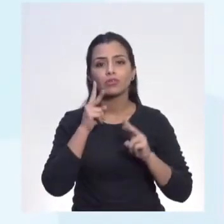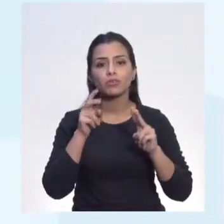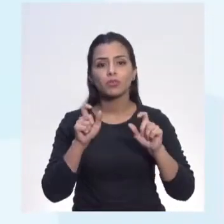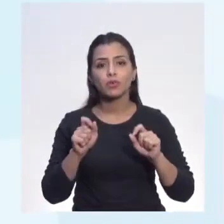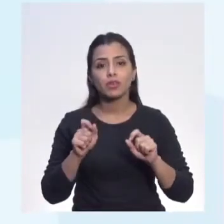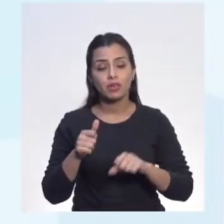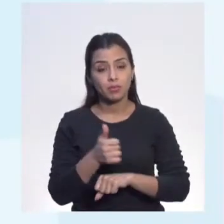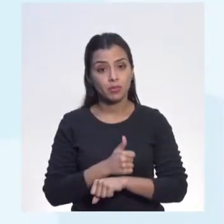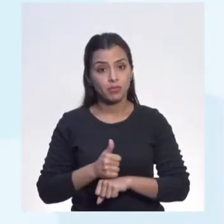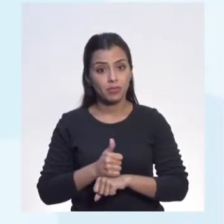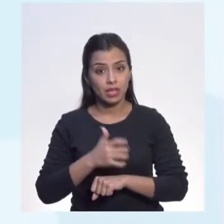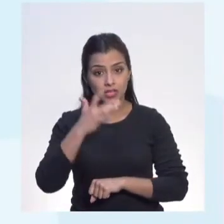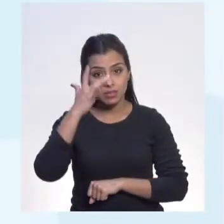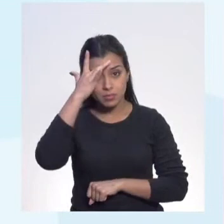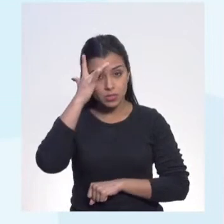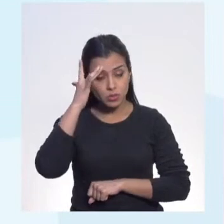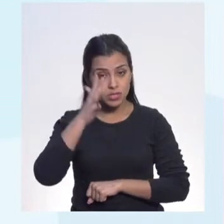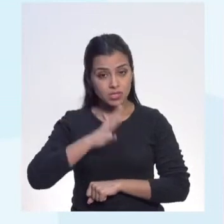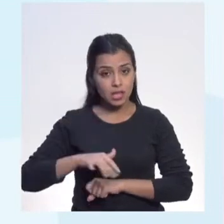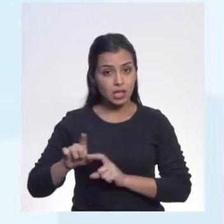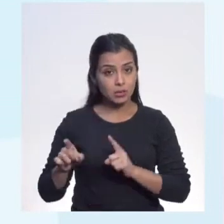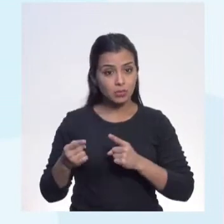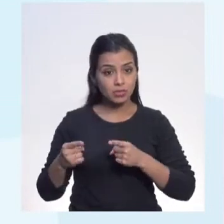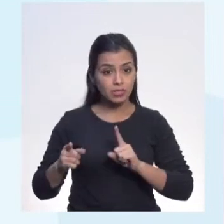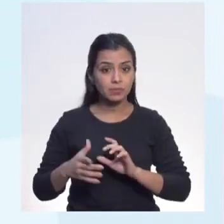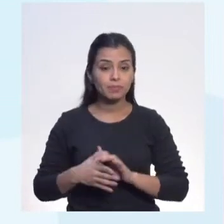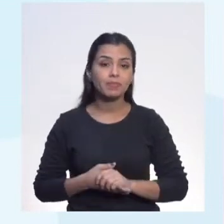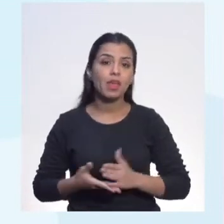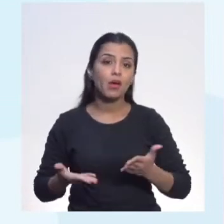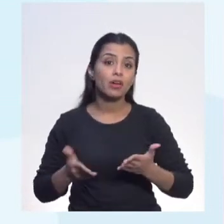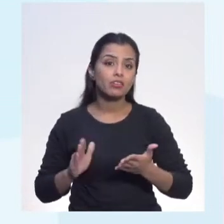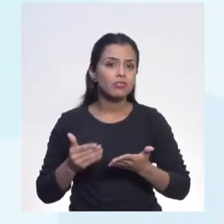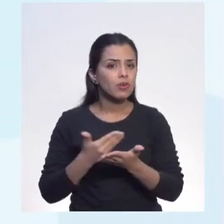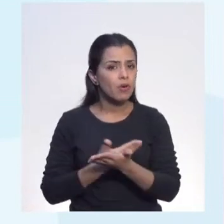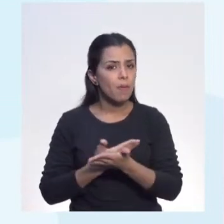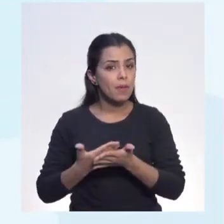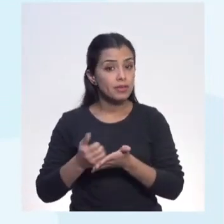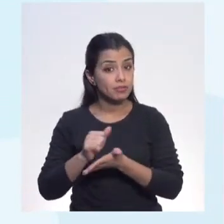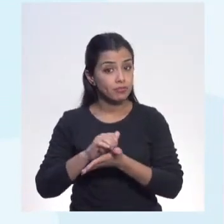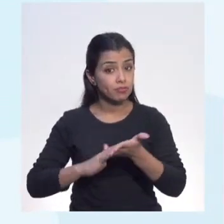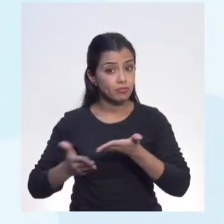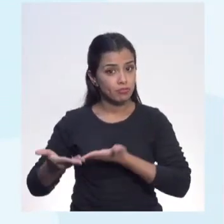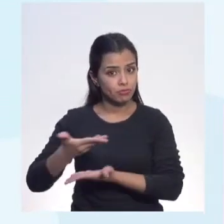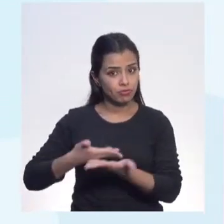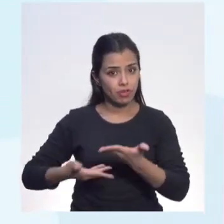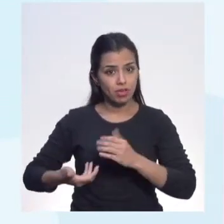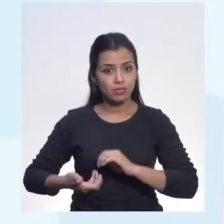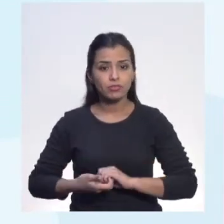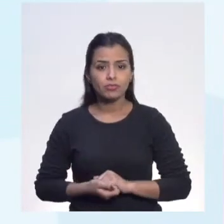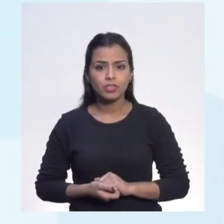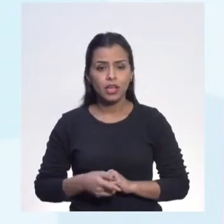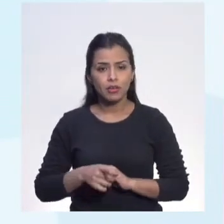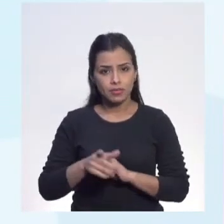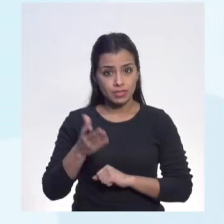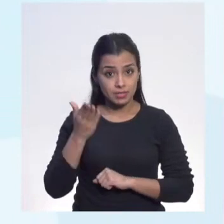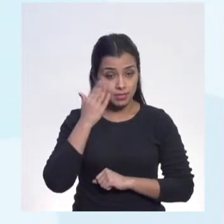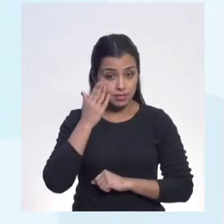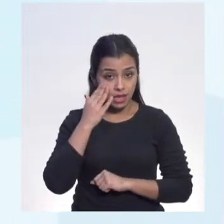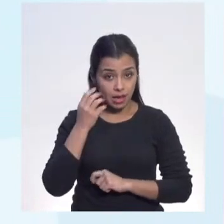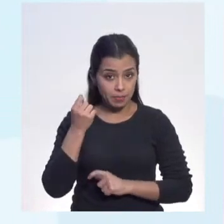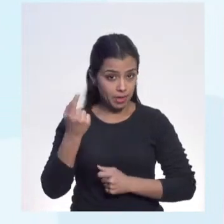musical. Agora vamos começar com uma interaçãozinha pelo chat, tá? Vocês têm habilidade para cantar ou tocar algum instrumento